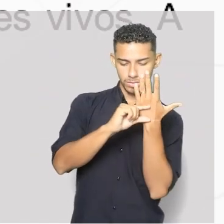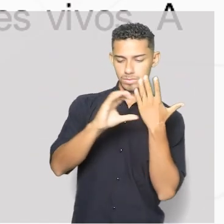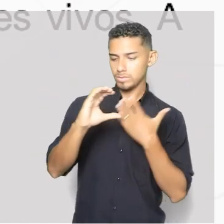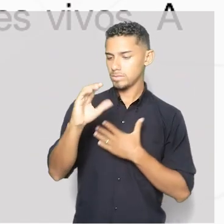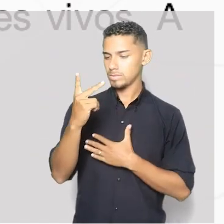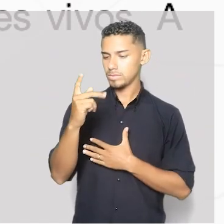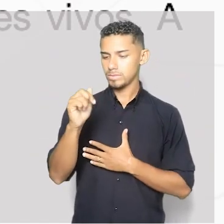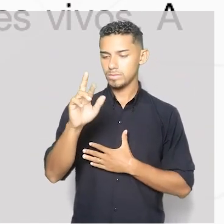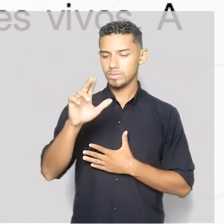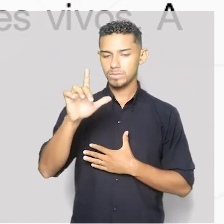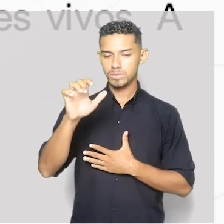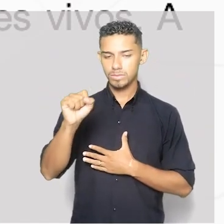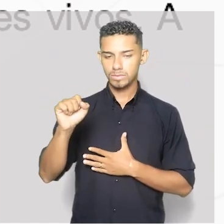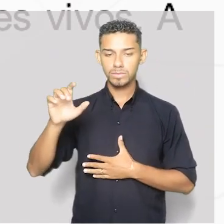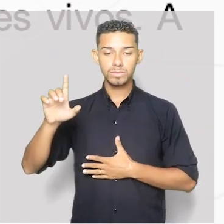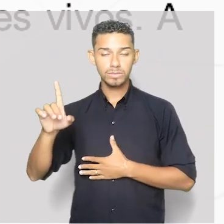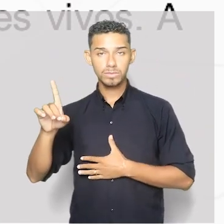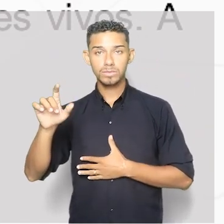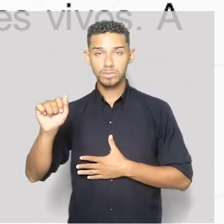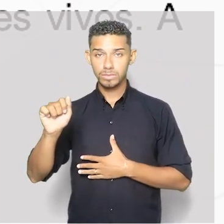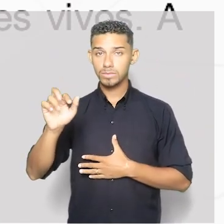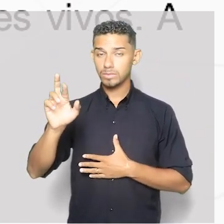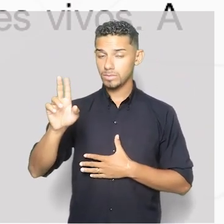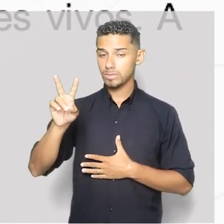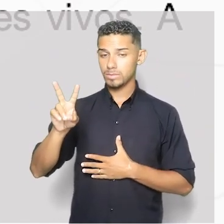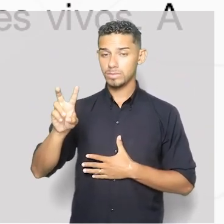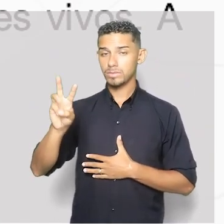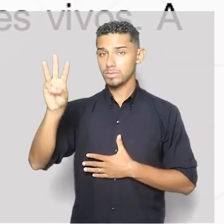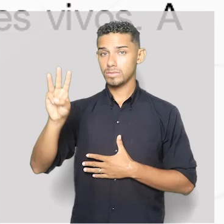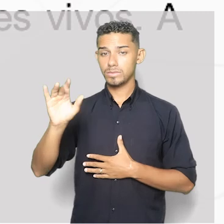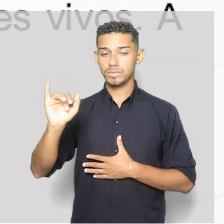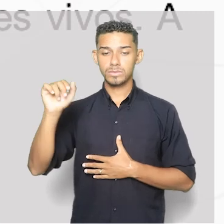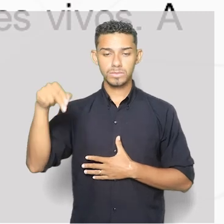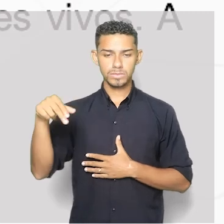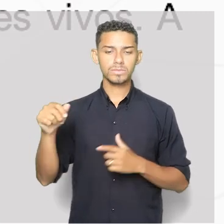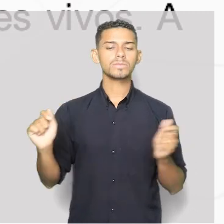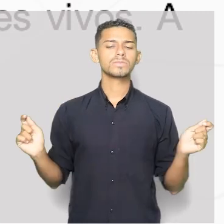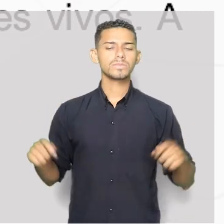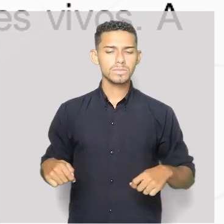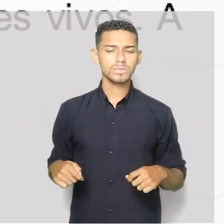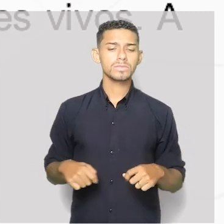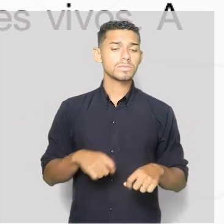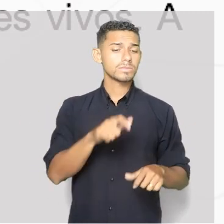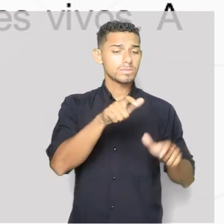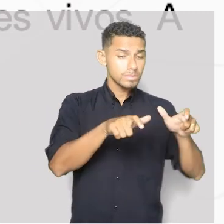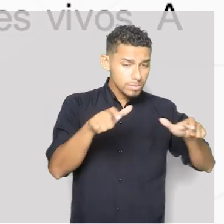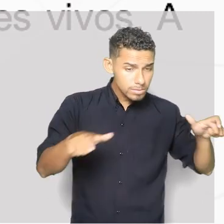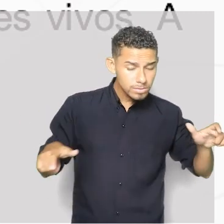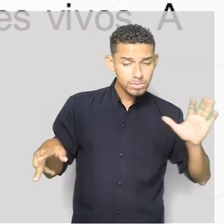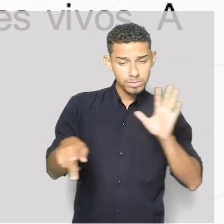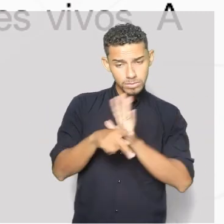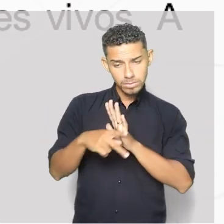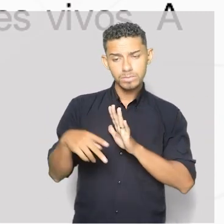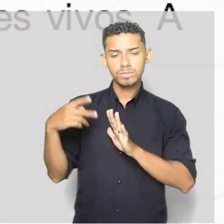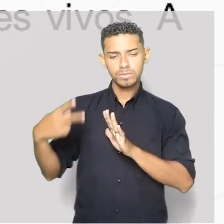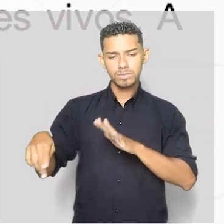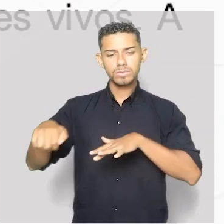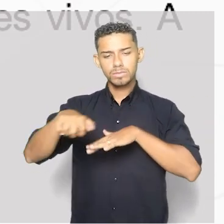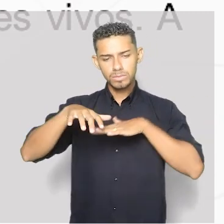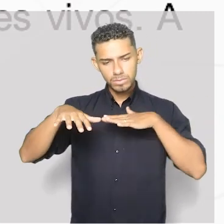né, uma figura muito conhecida aí por todos nós. Cada espécie moderna seria o produto